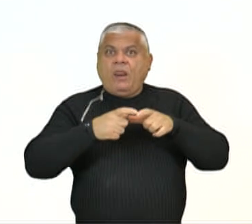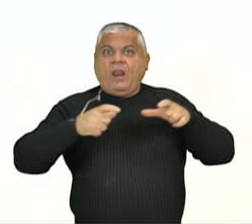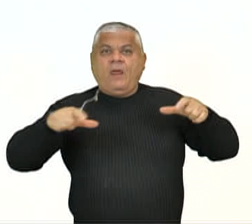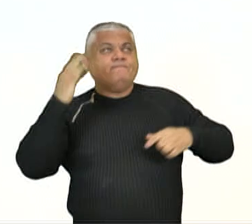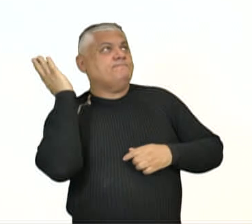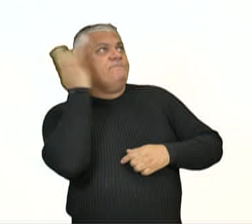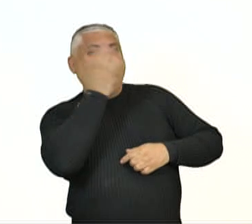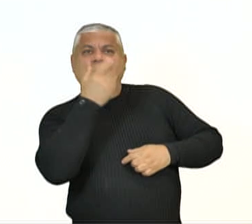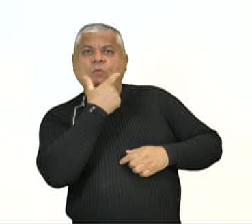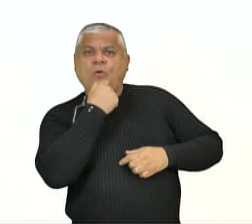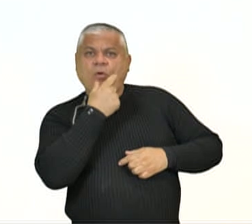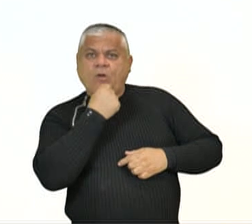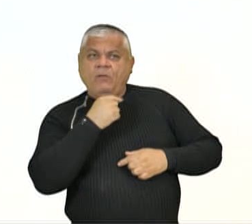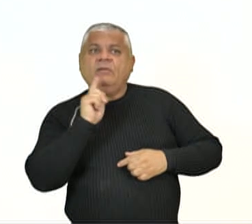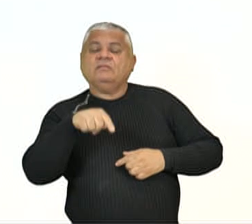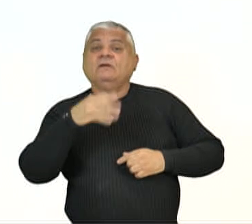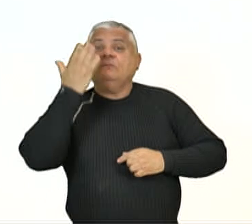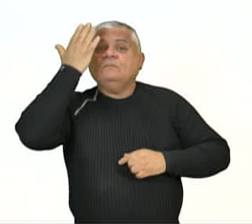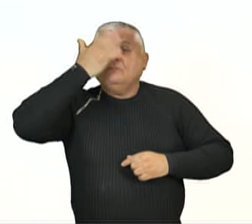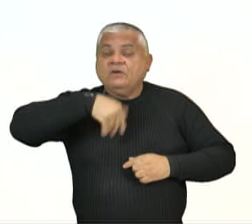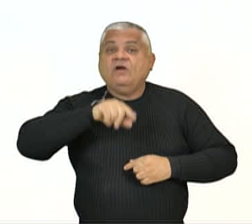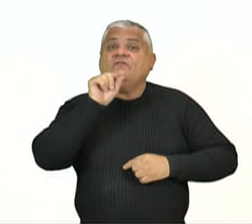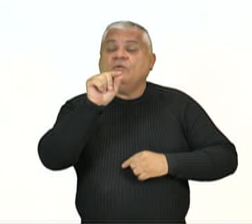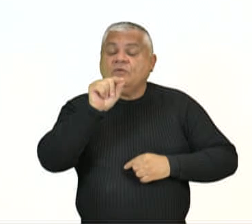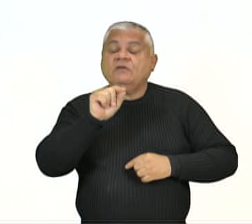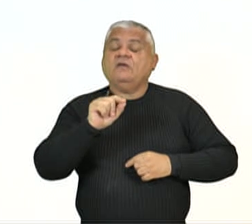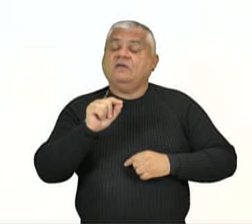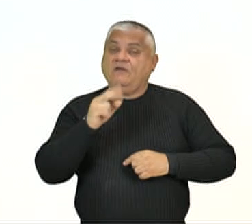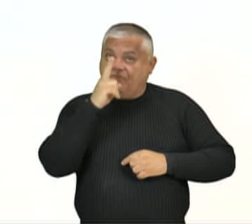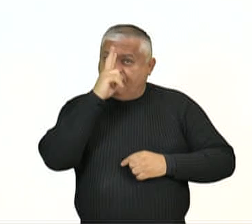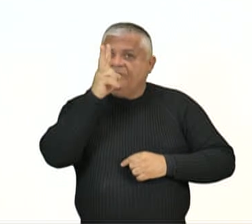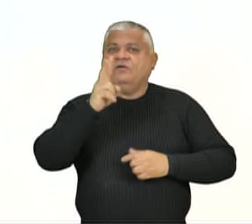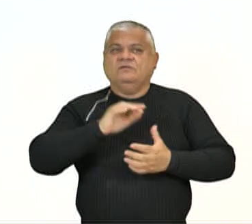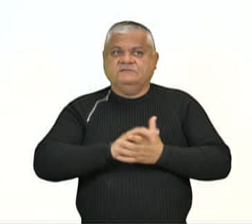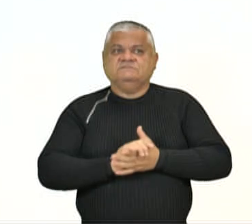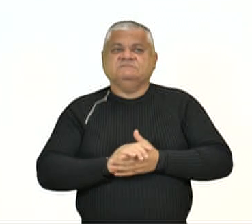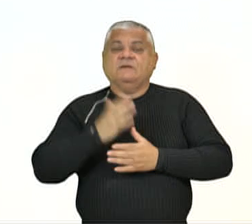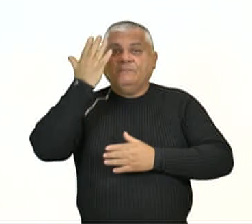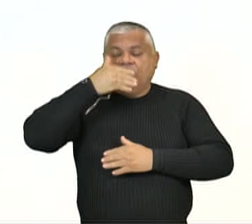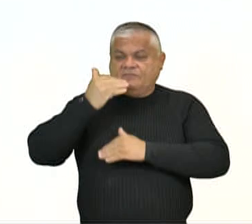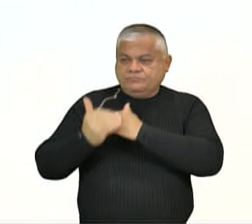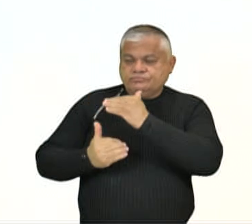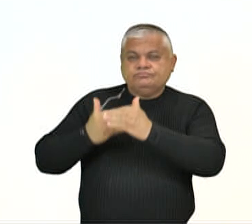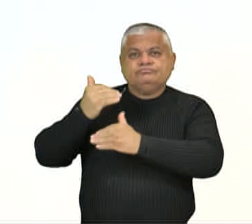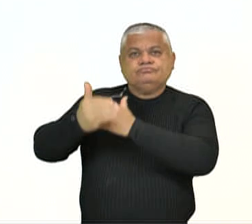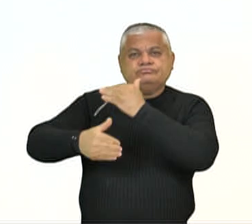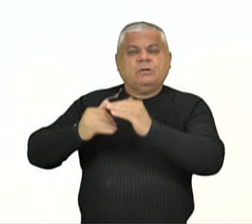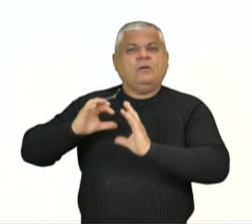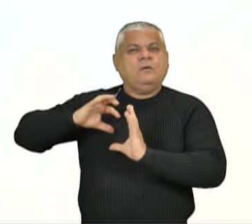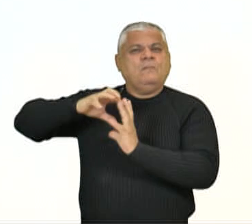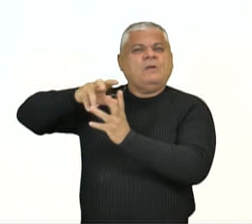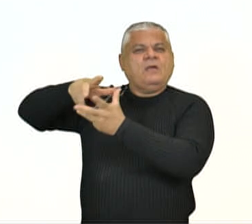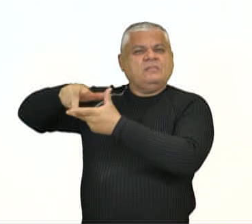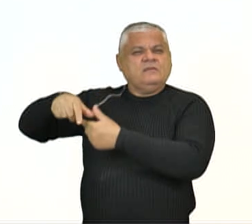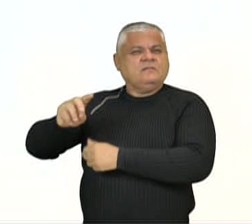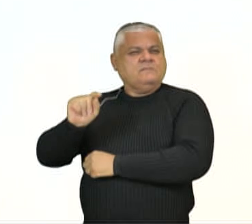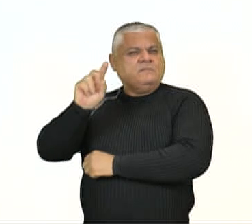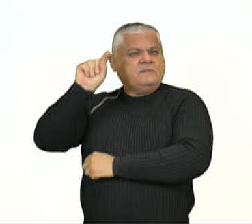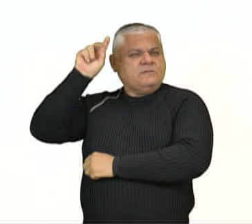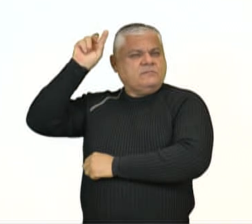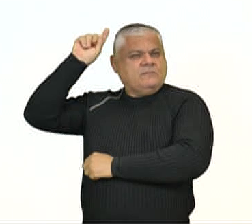registros fósseis, eles constituem as evidências mais fortes da evolução e comprovam que o nosso planeta foi, no